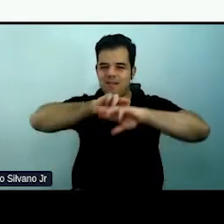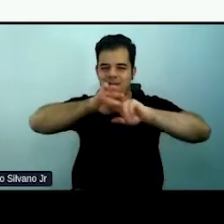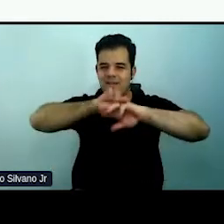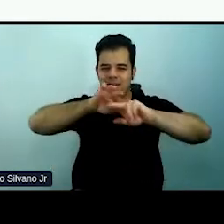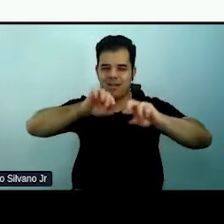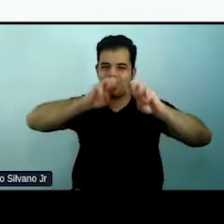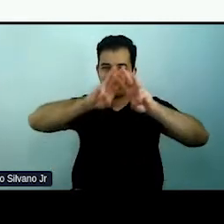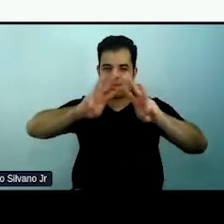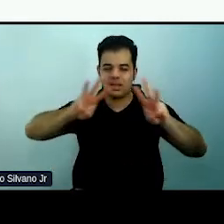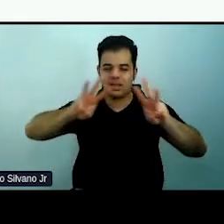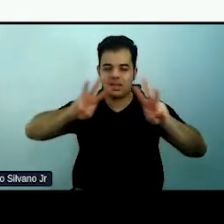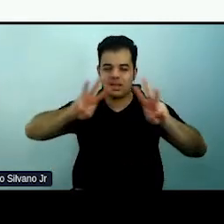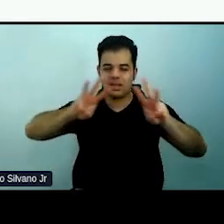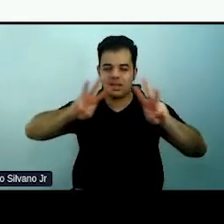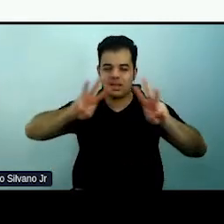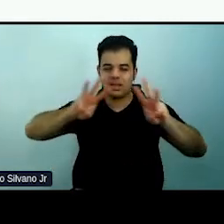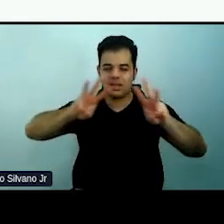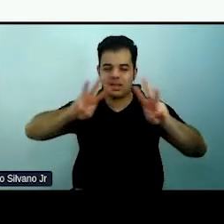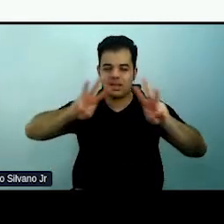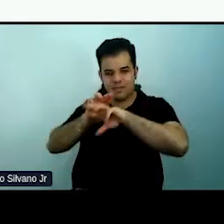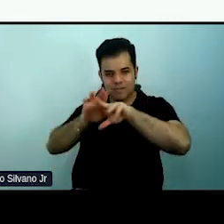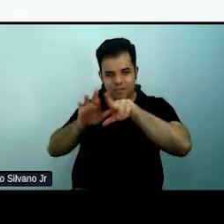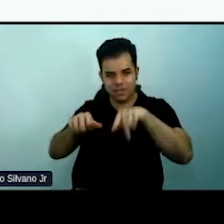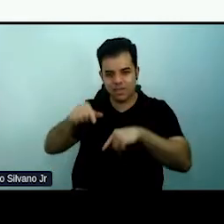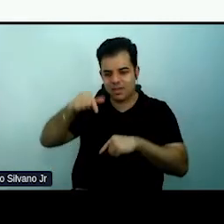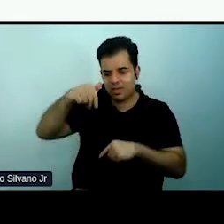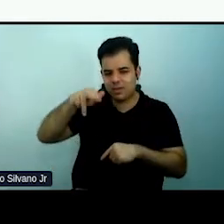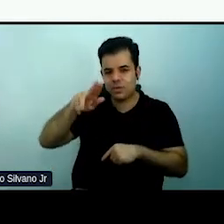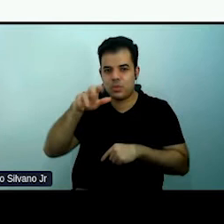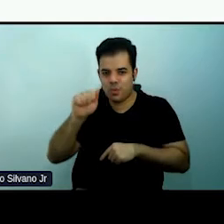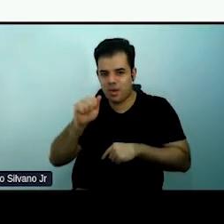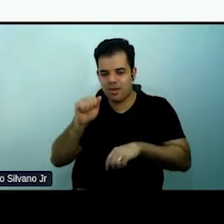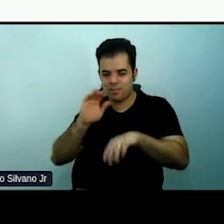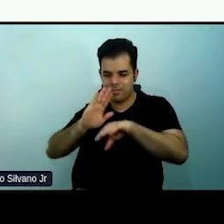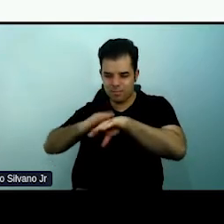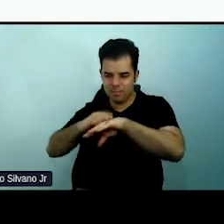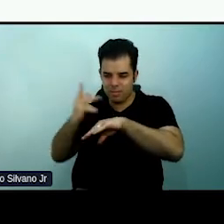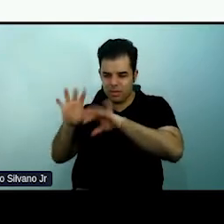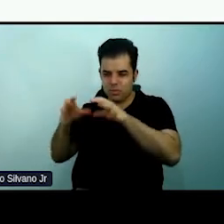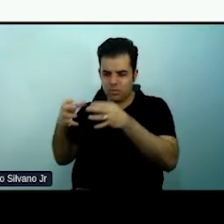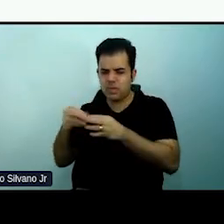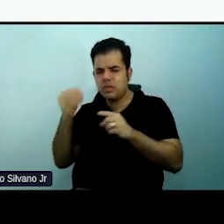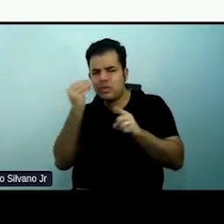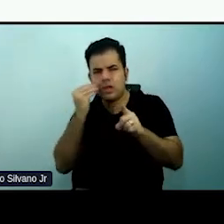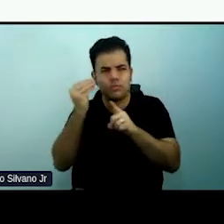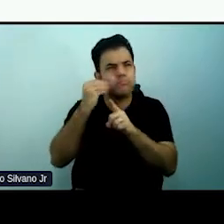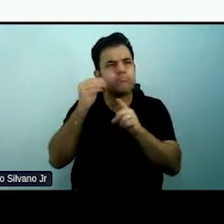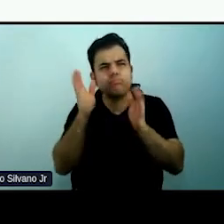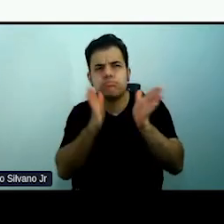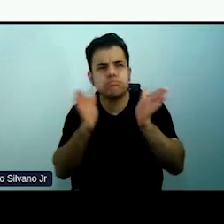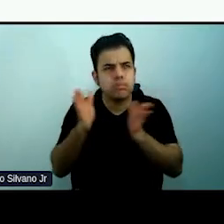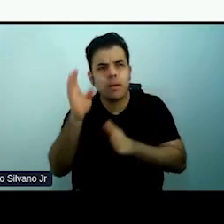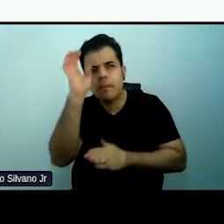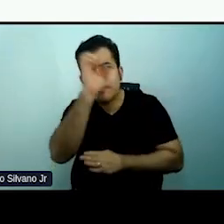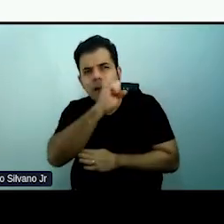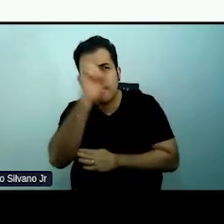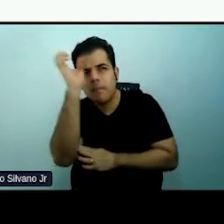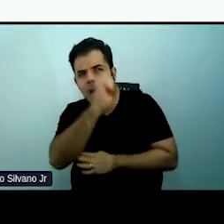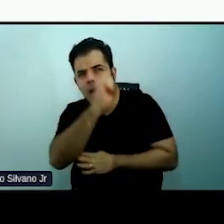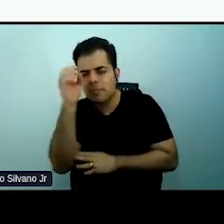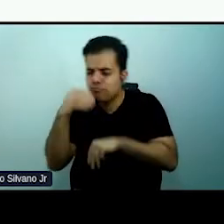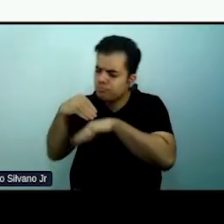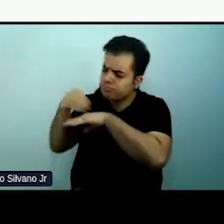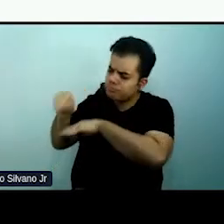eu treinei os QAs, né, videntes do time, então eles aprenderam a testar a acessibilidade também, fui passando